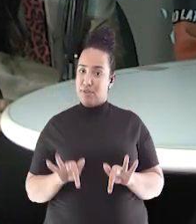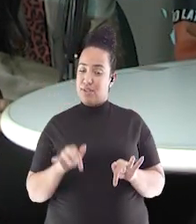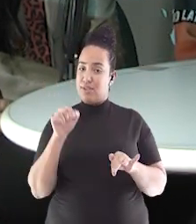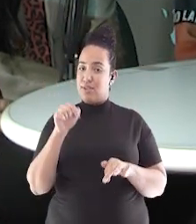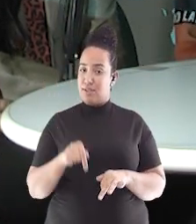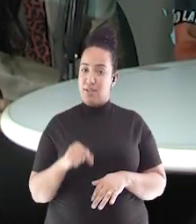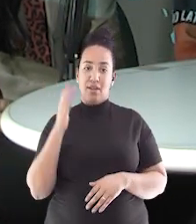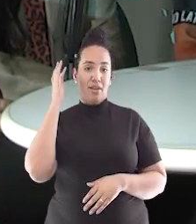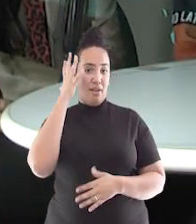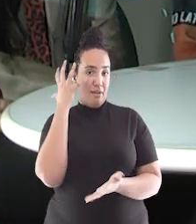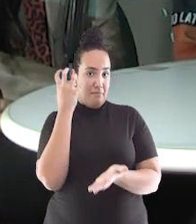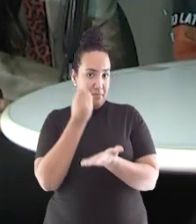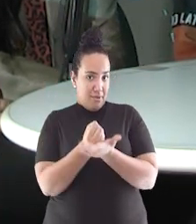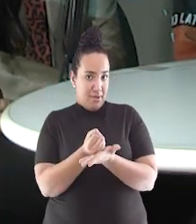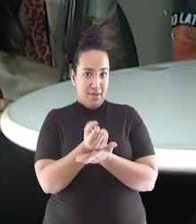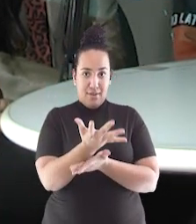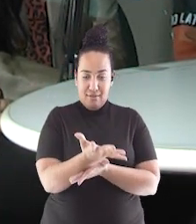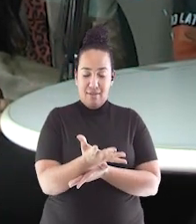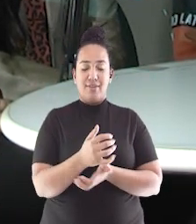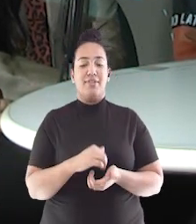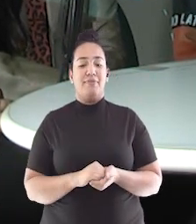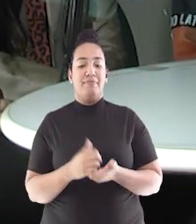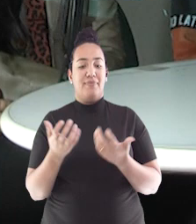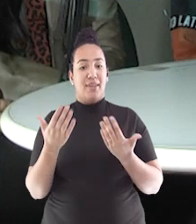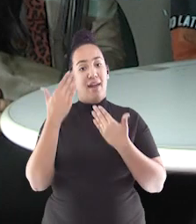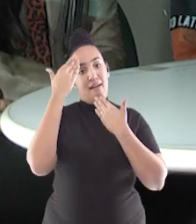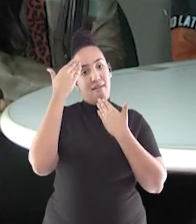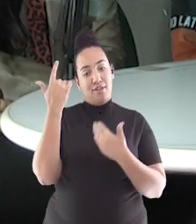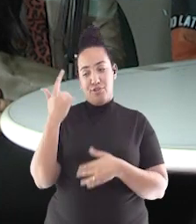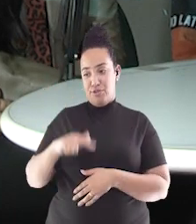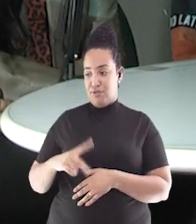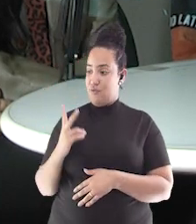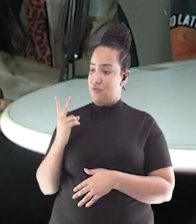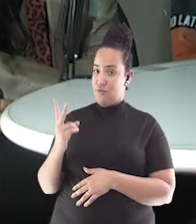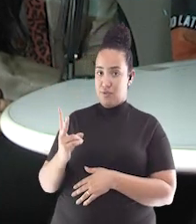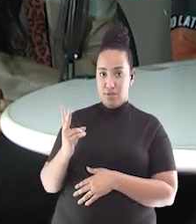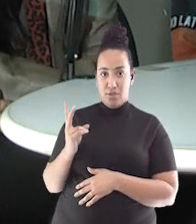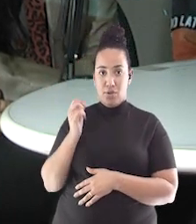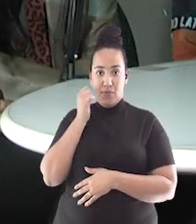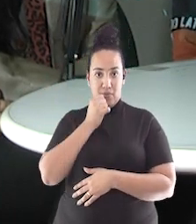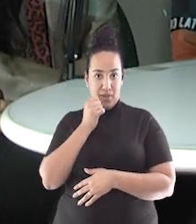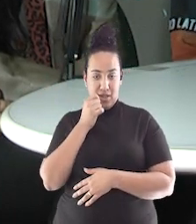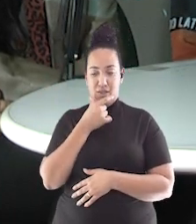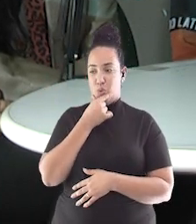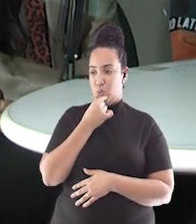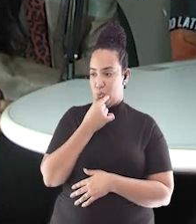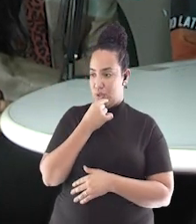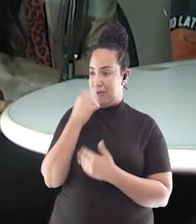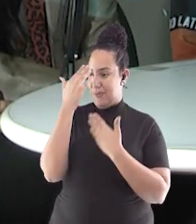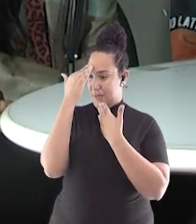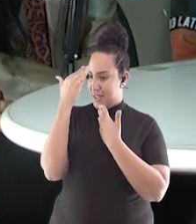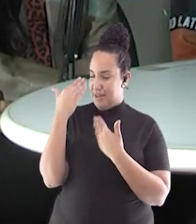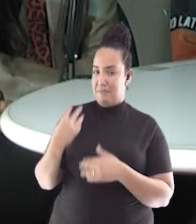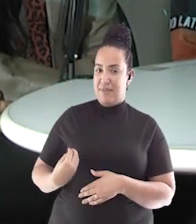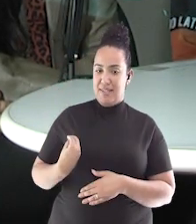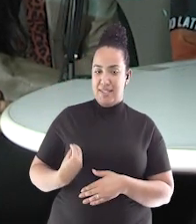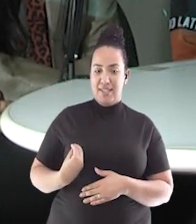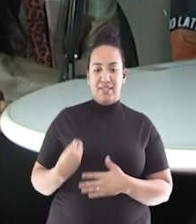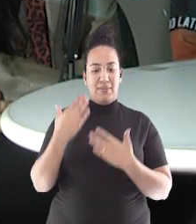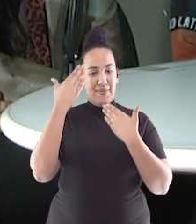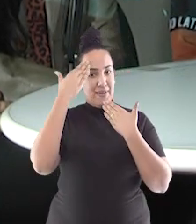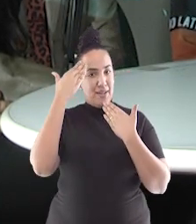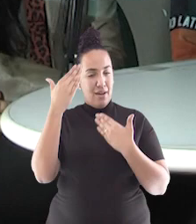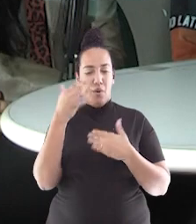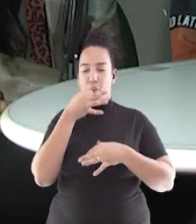esse podcast especial que a gente fez na aula. A gente gostaria de agradecer novamente vocês, Ana Júlia e Daniel, pela presença. Tá? Muito,